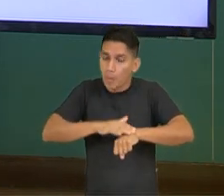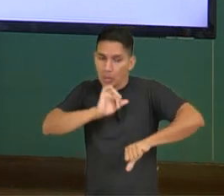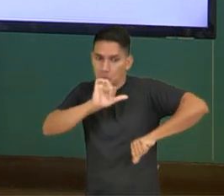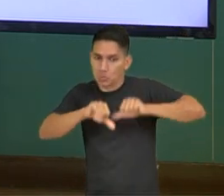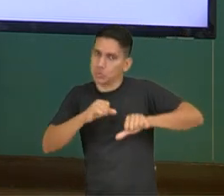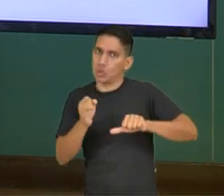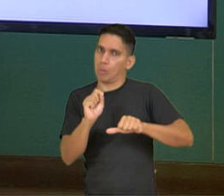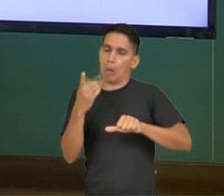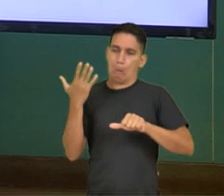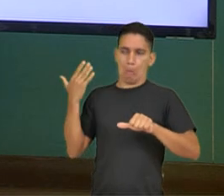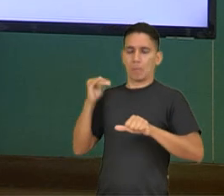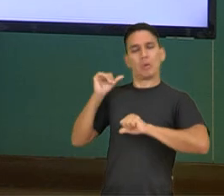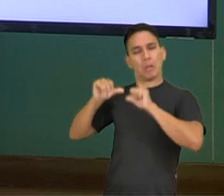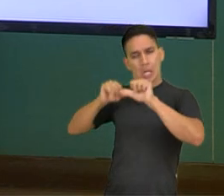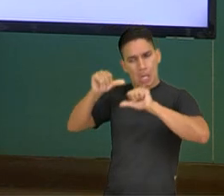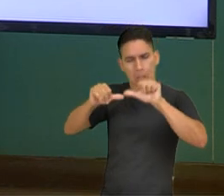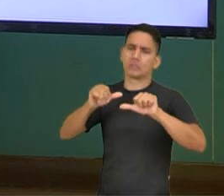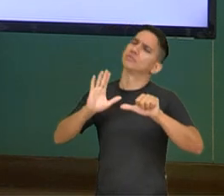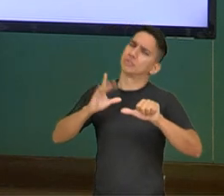ou em algumas,